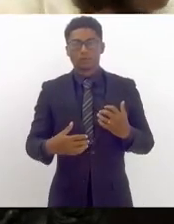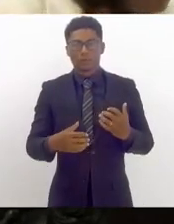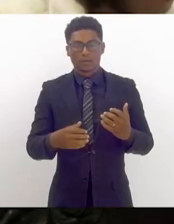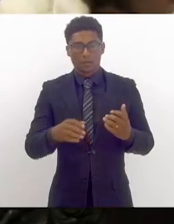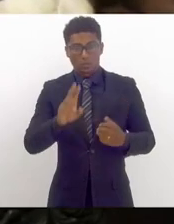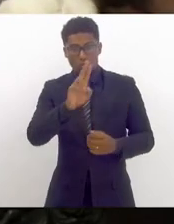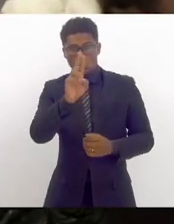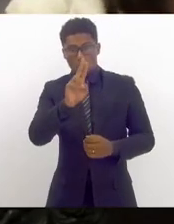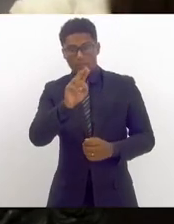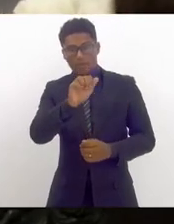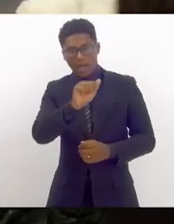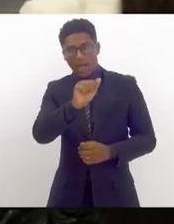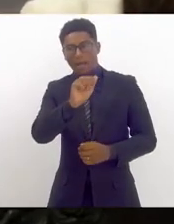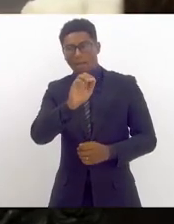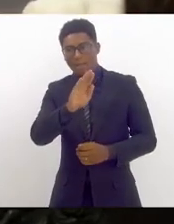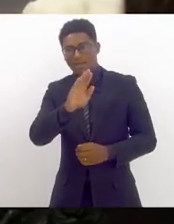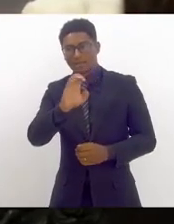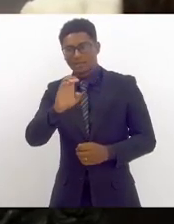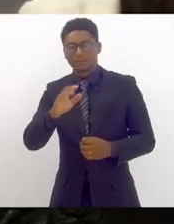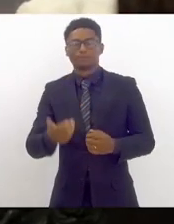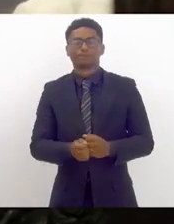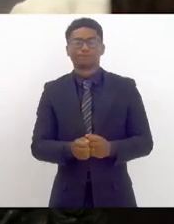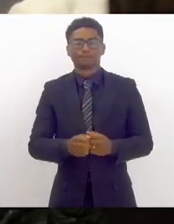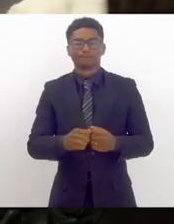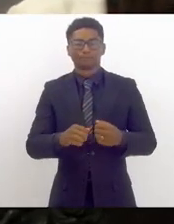alfabética. Alan Lopes,